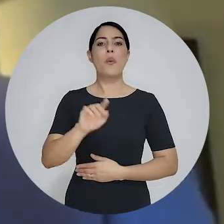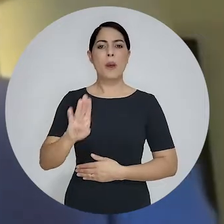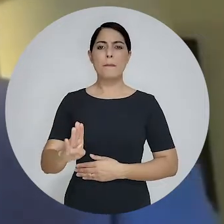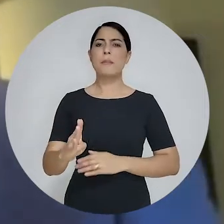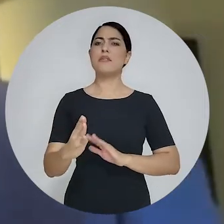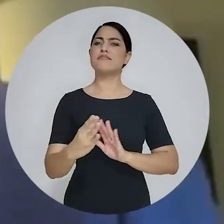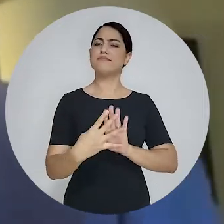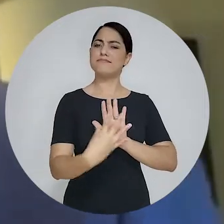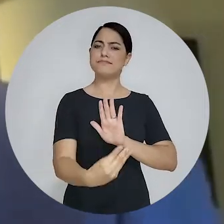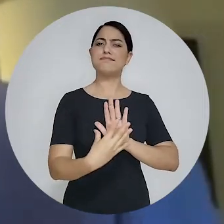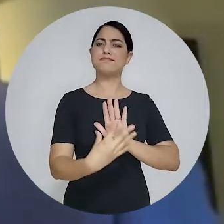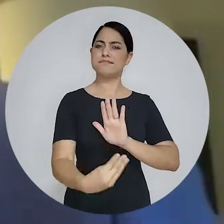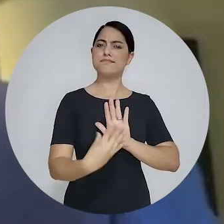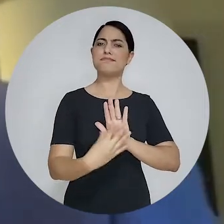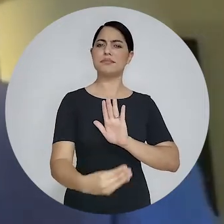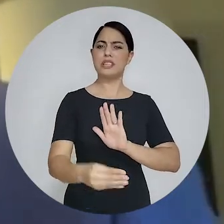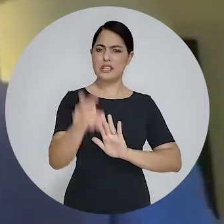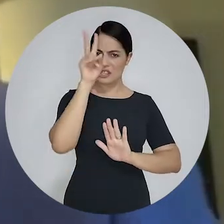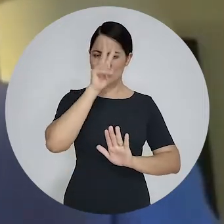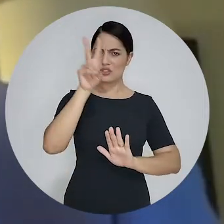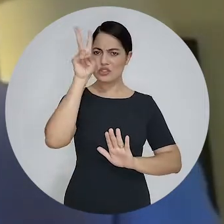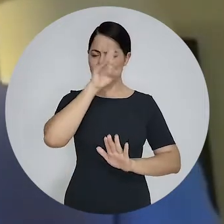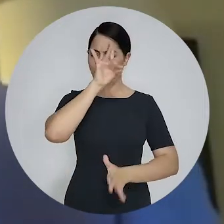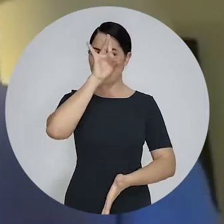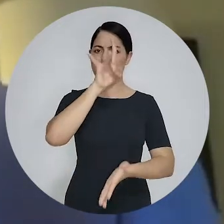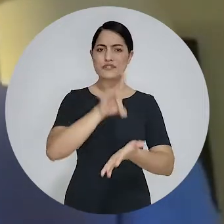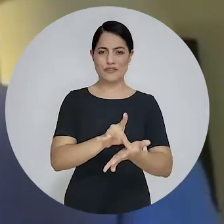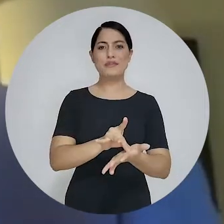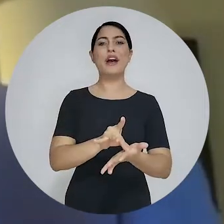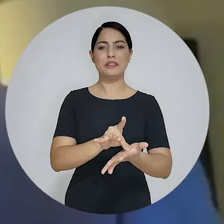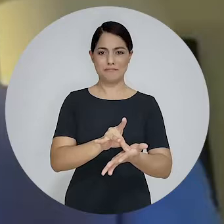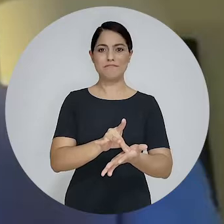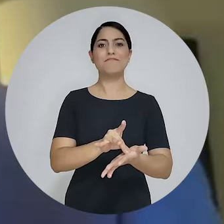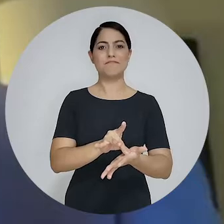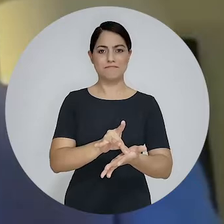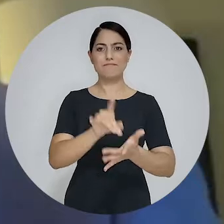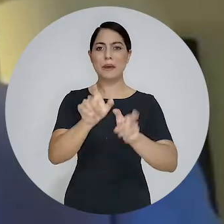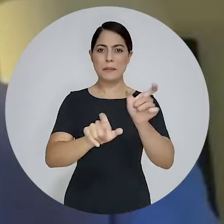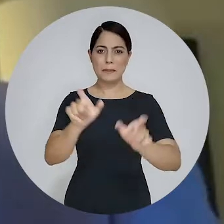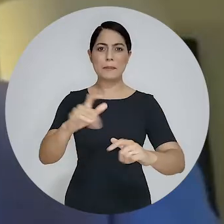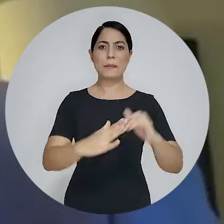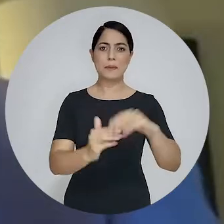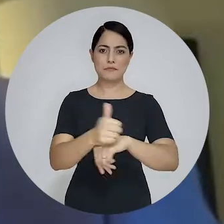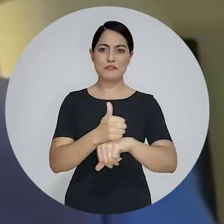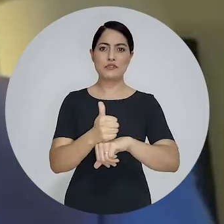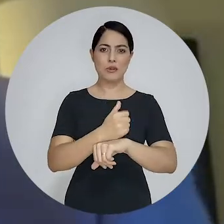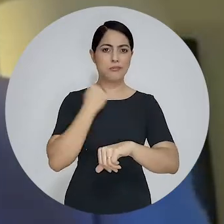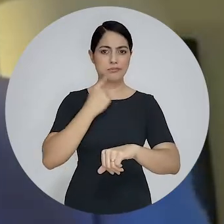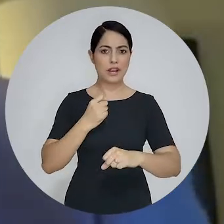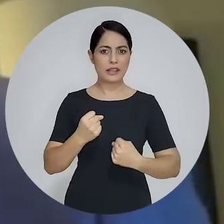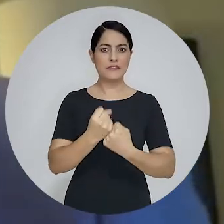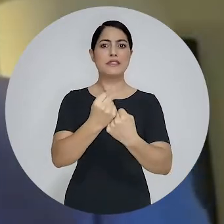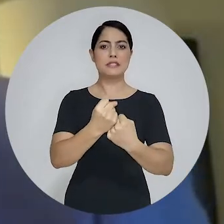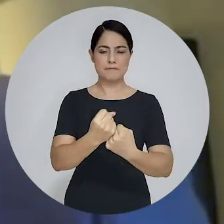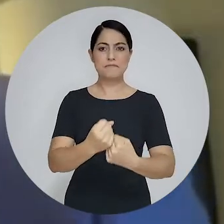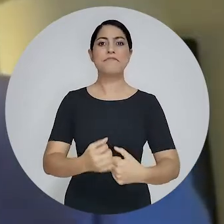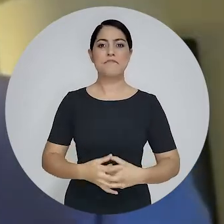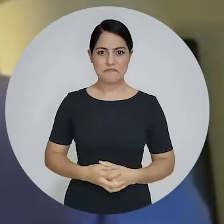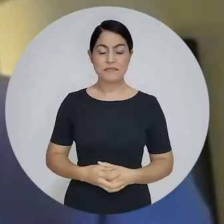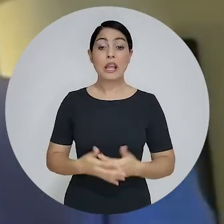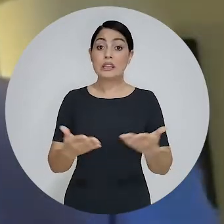por construir esta entidade que se mantém como exemplo histórico pela atuação indefectível em defesa da valorização da